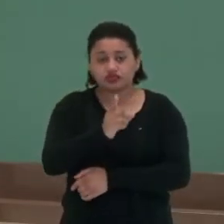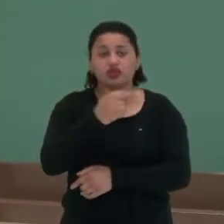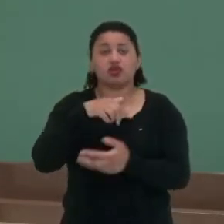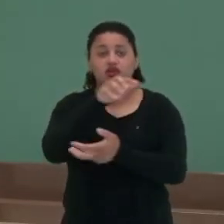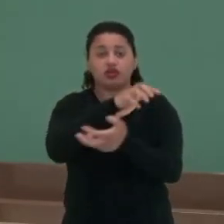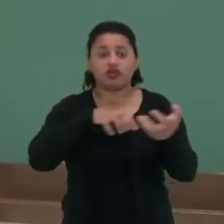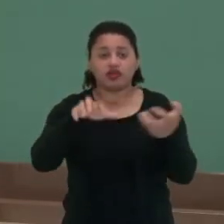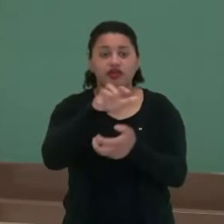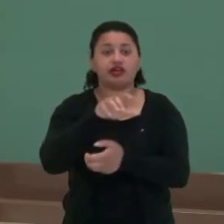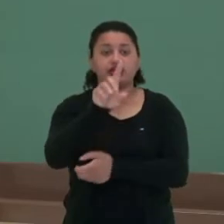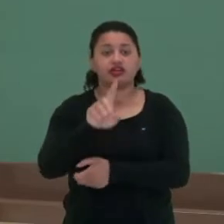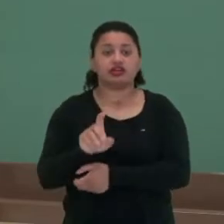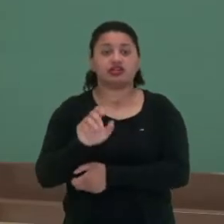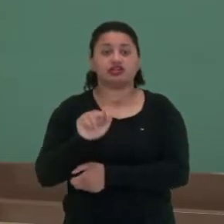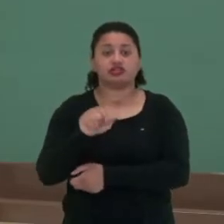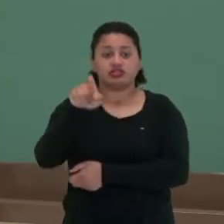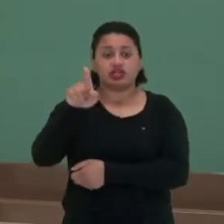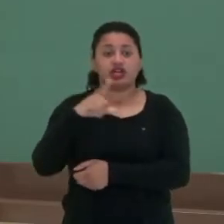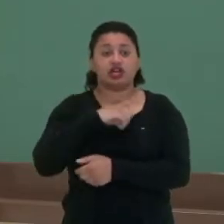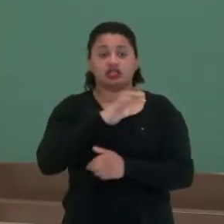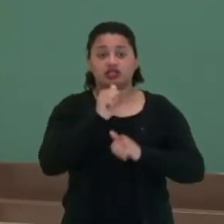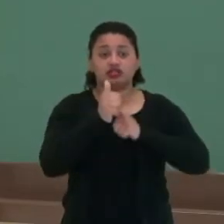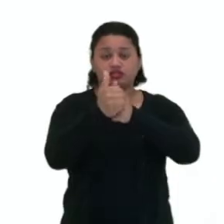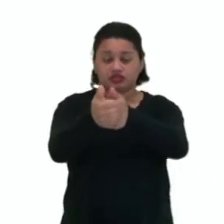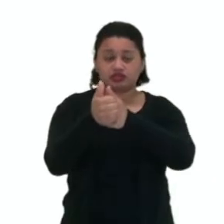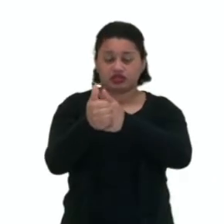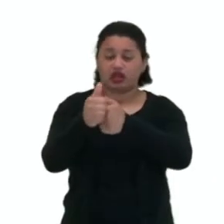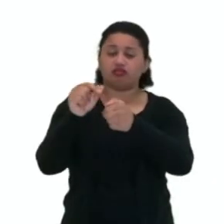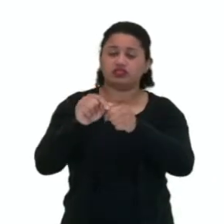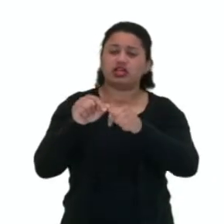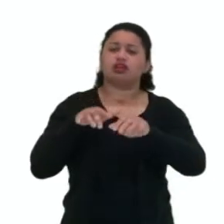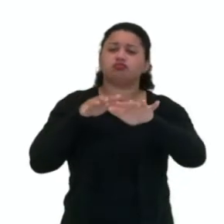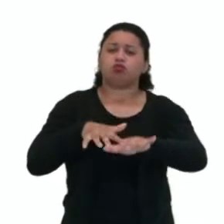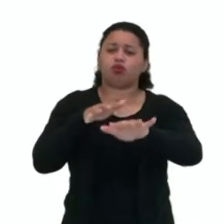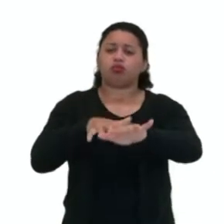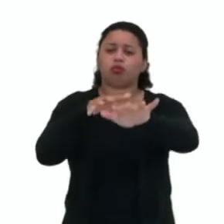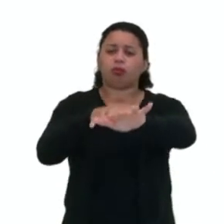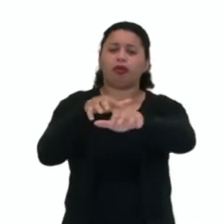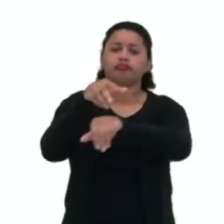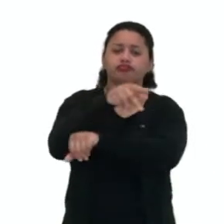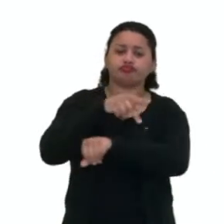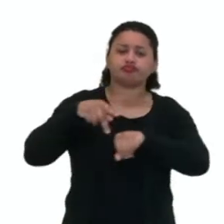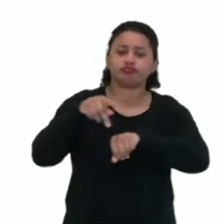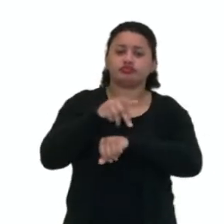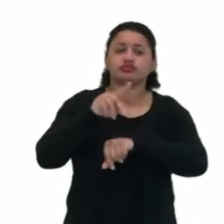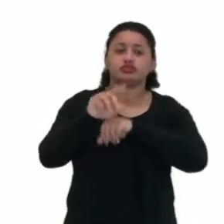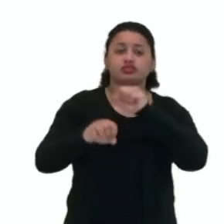Shah e seguidores fizeram tantos protestos no país que em